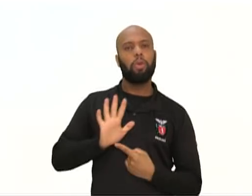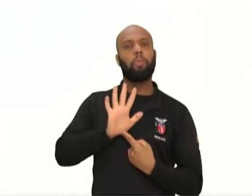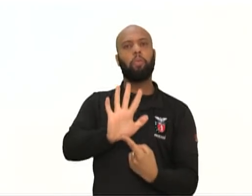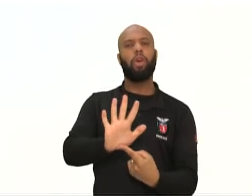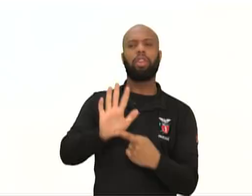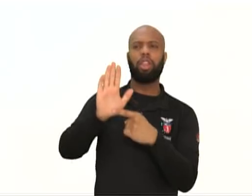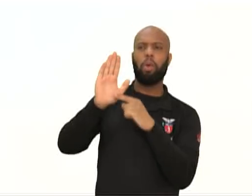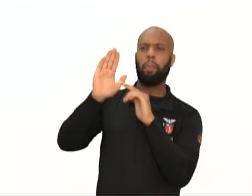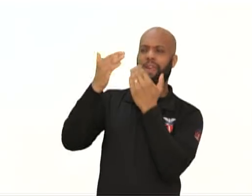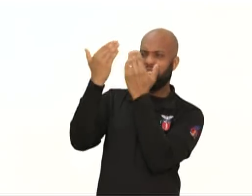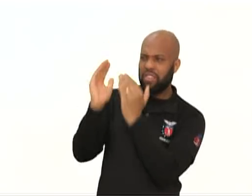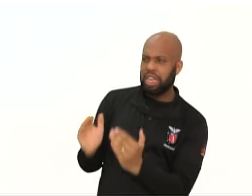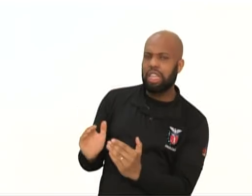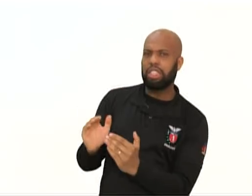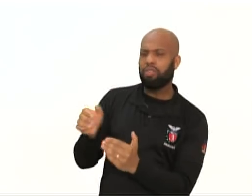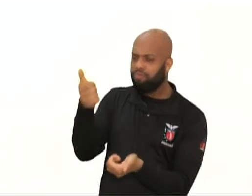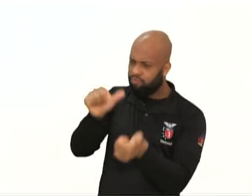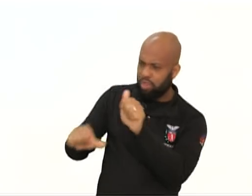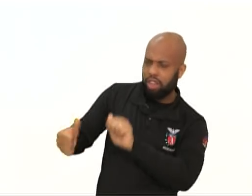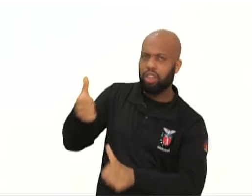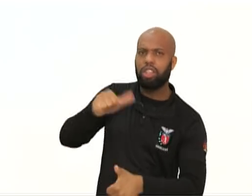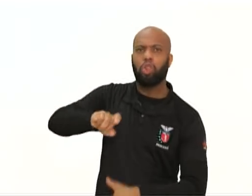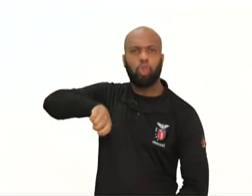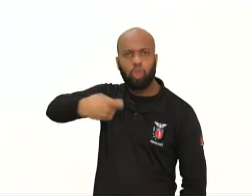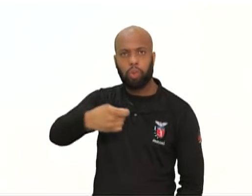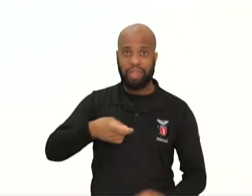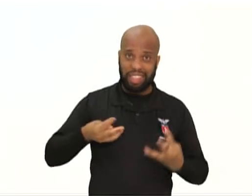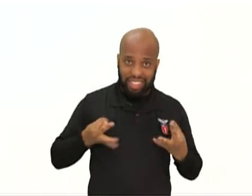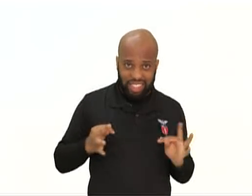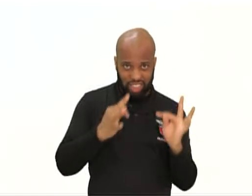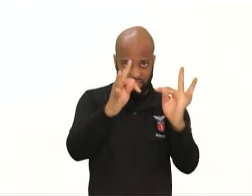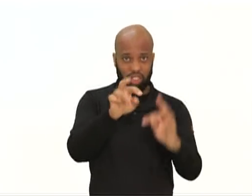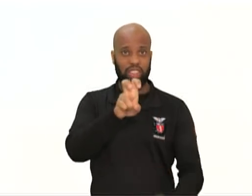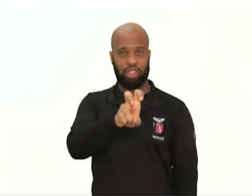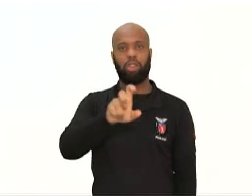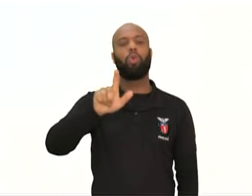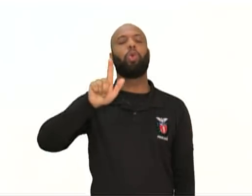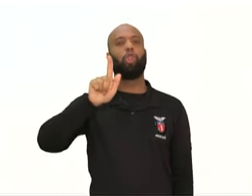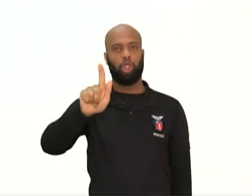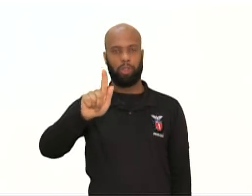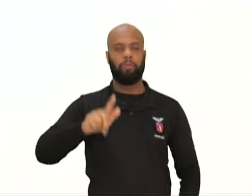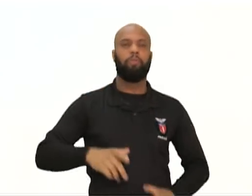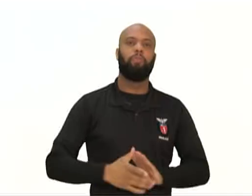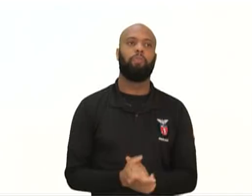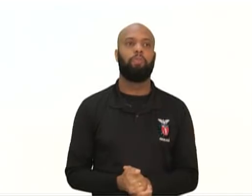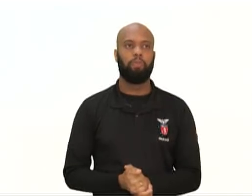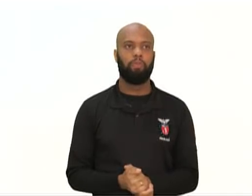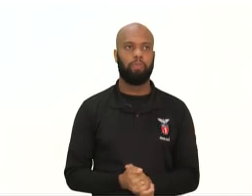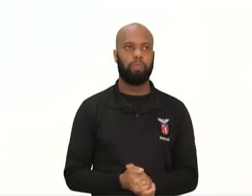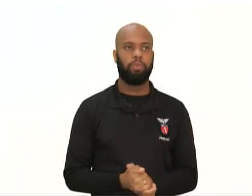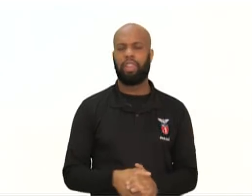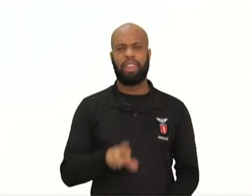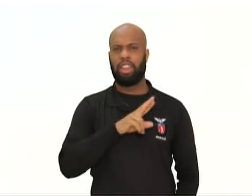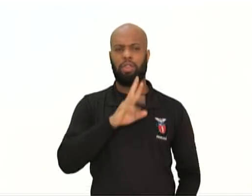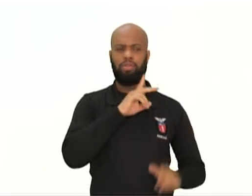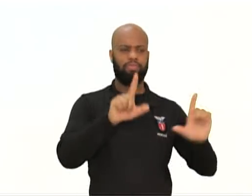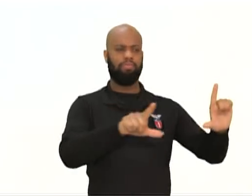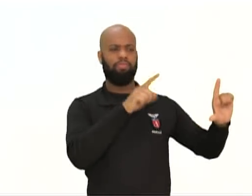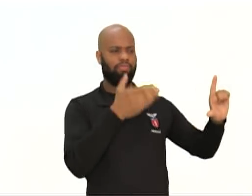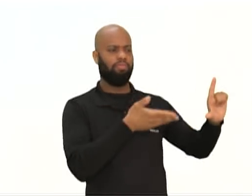uma avaliação sobre a tecnologia 5G. Não faz a propaganda